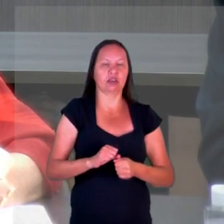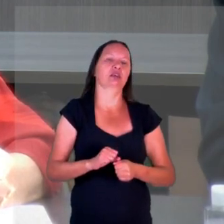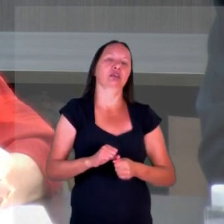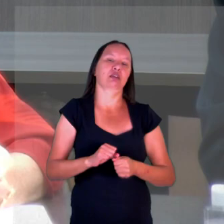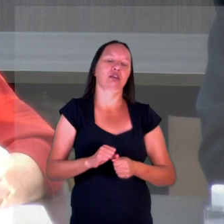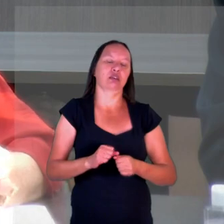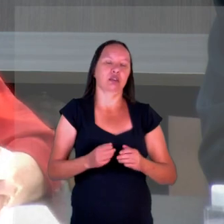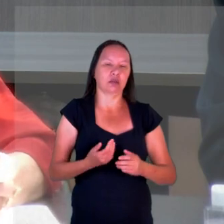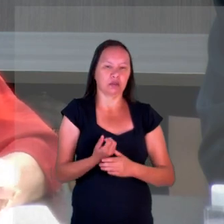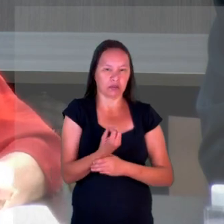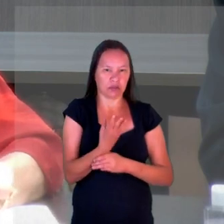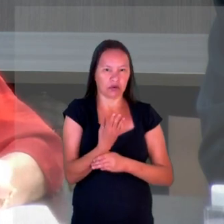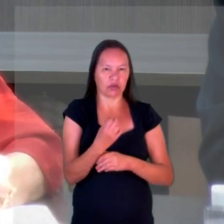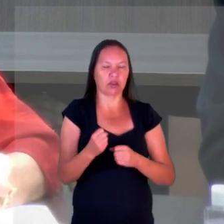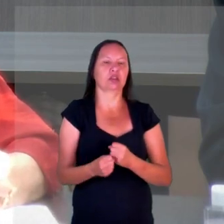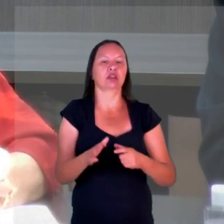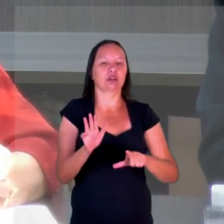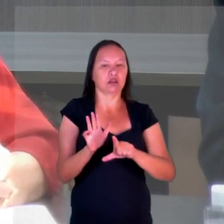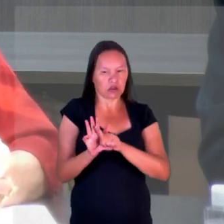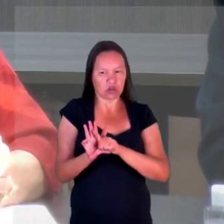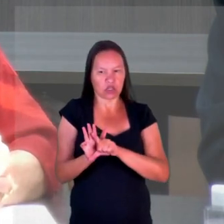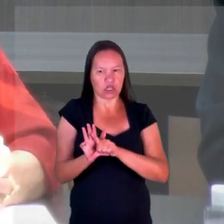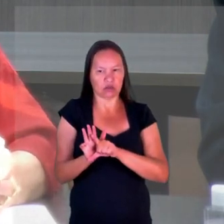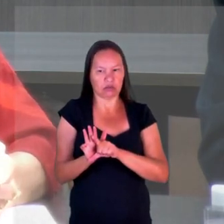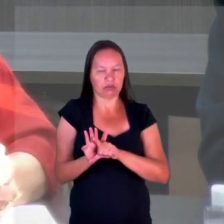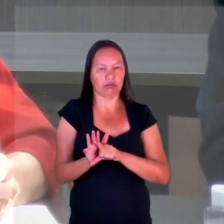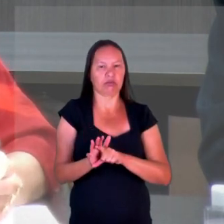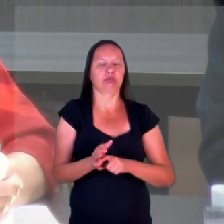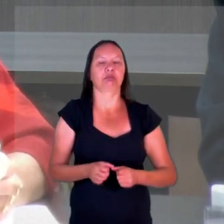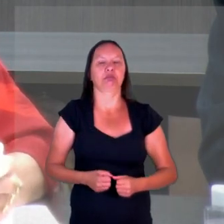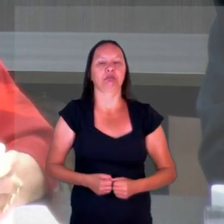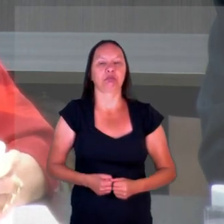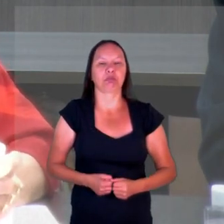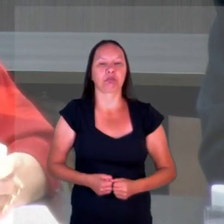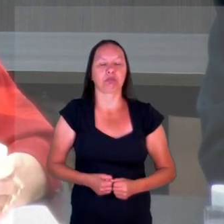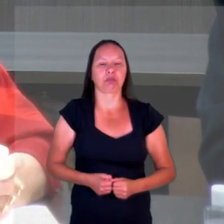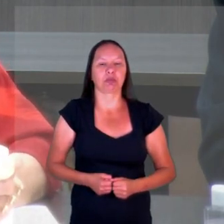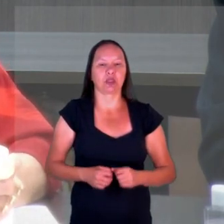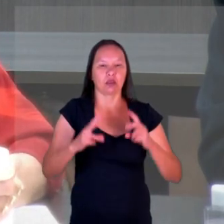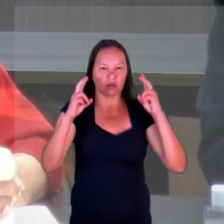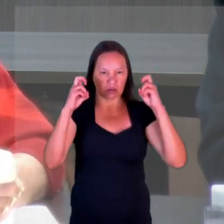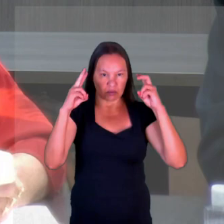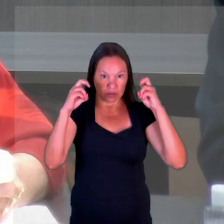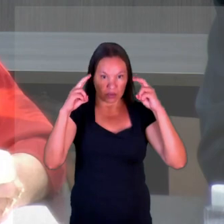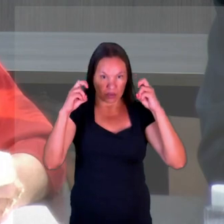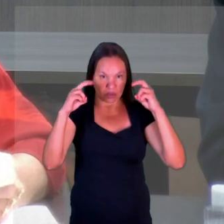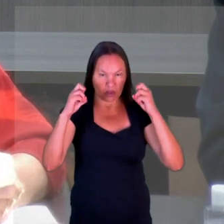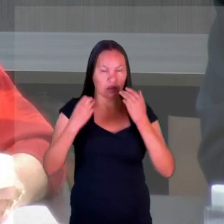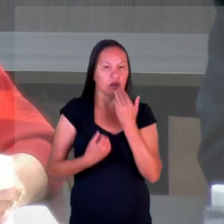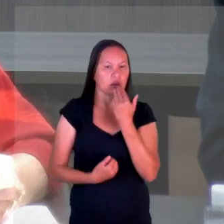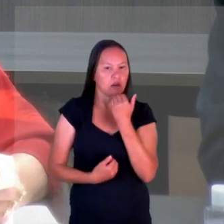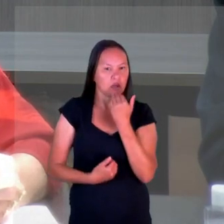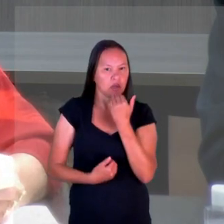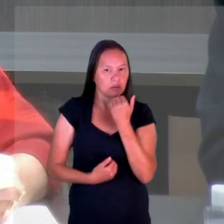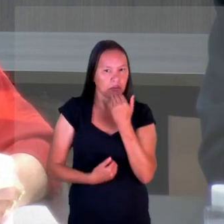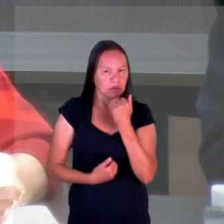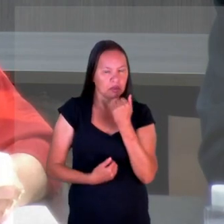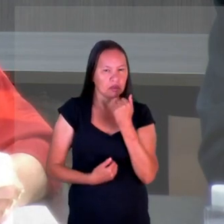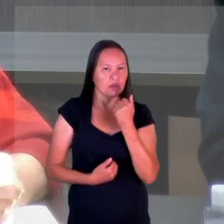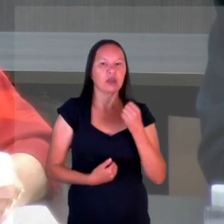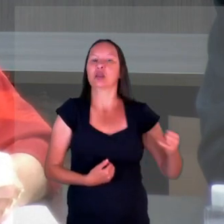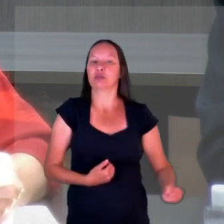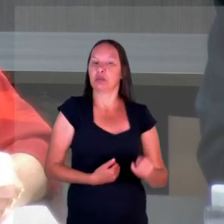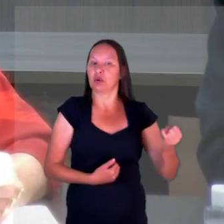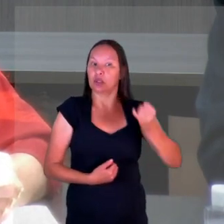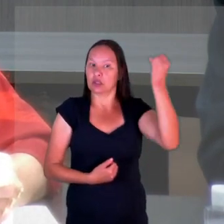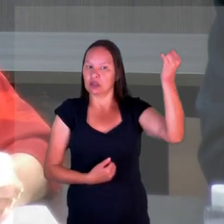e prov tal direito a temática da segurança alimentar é atual e premente